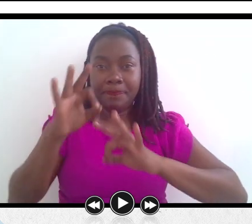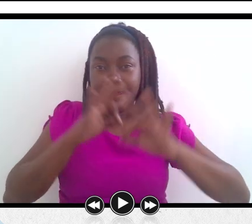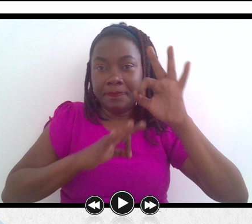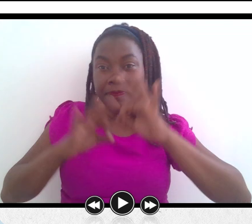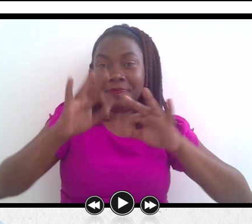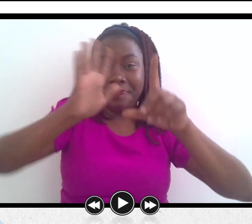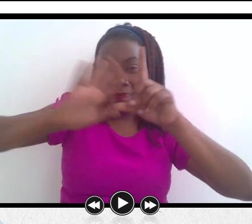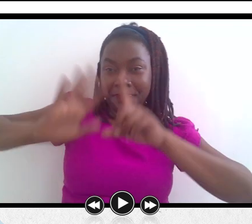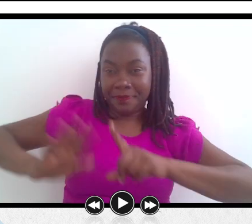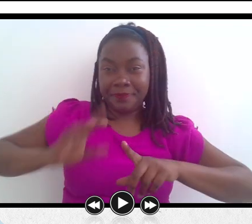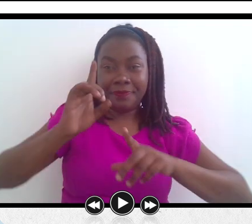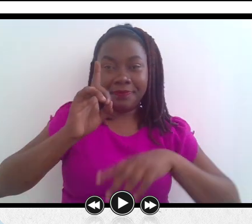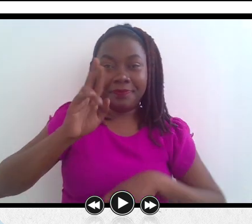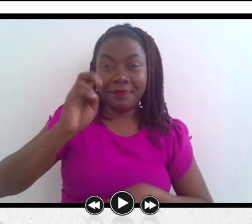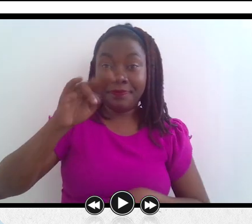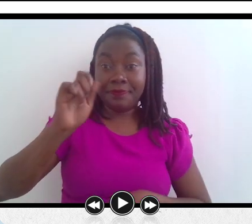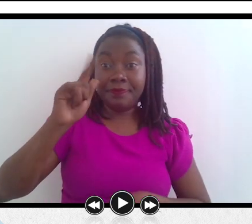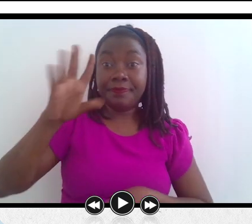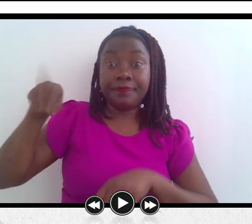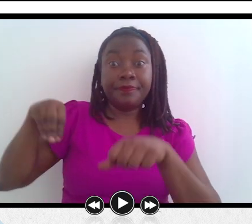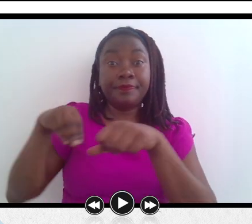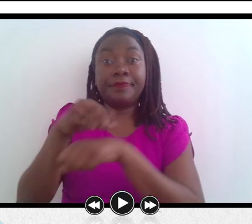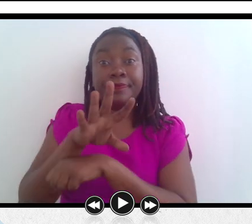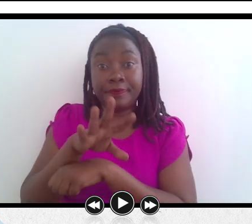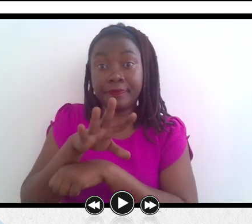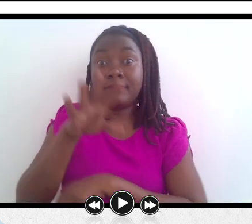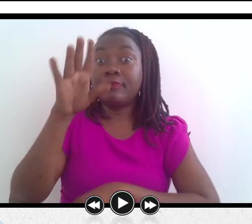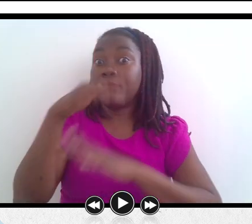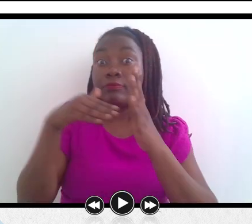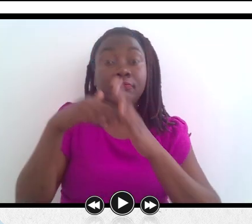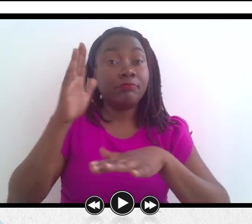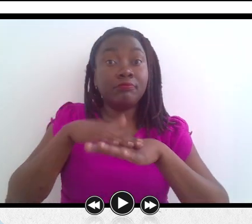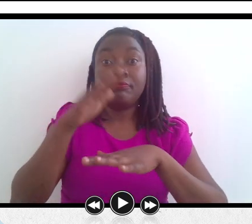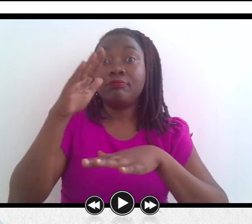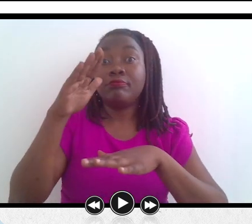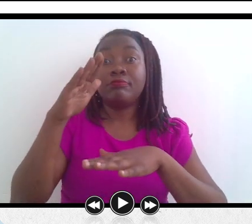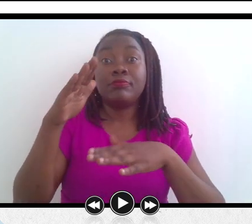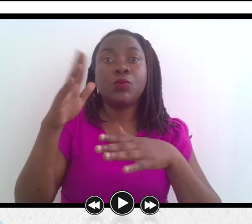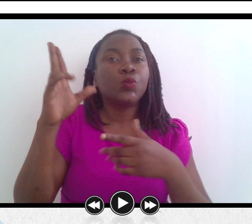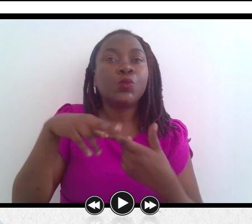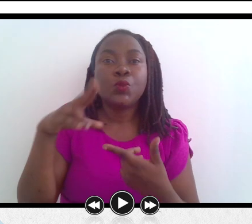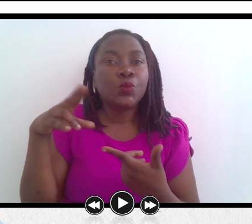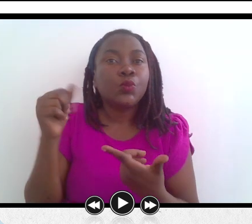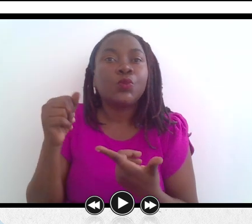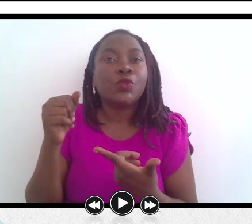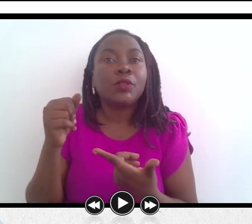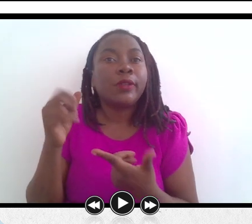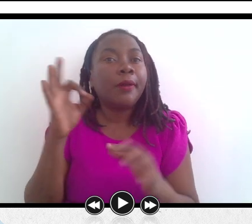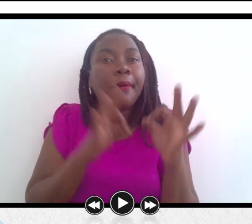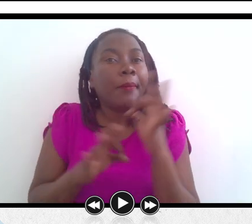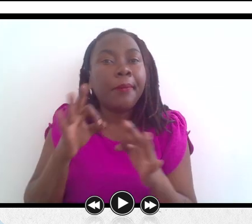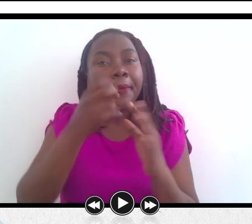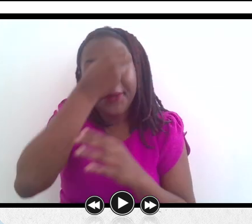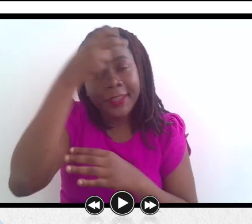das galerias, todo o dimensionamento dessas tubulações, como que deve ser construído, qual a velocidade de escoamento, qual a